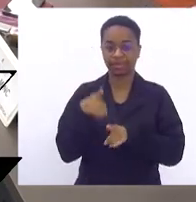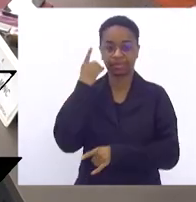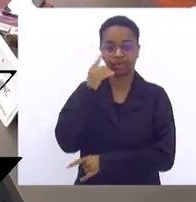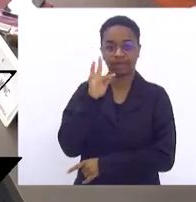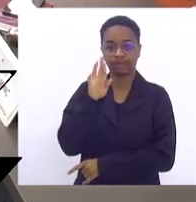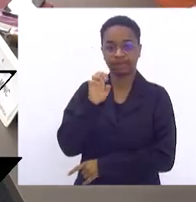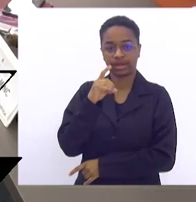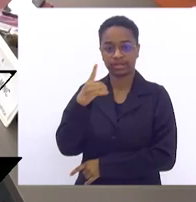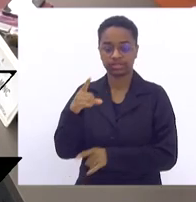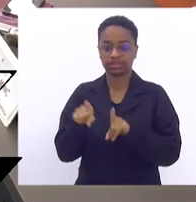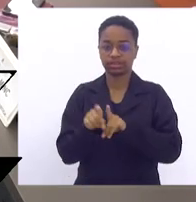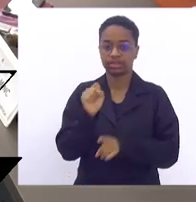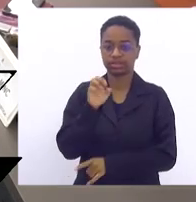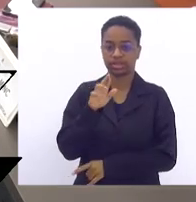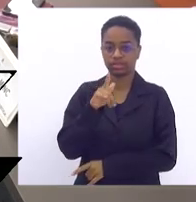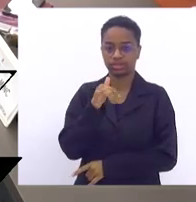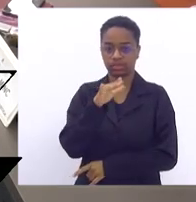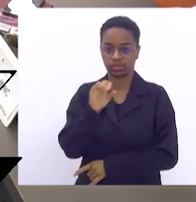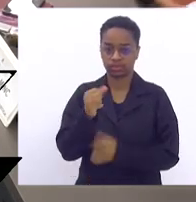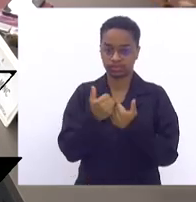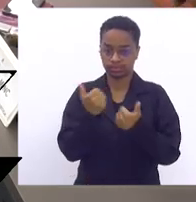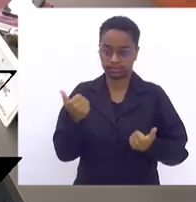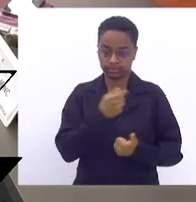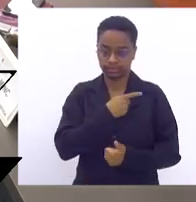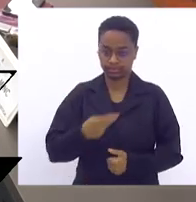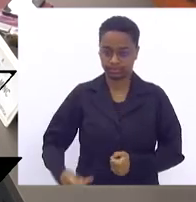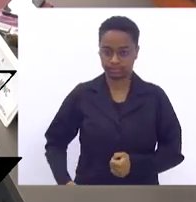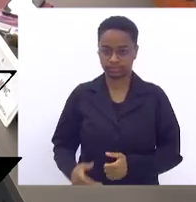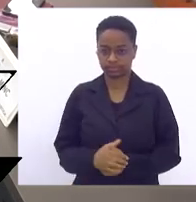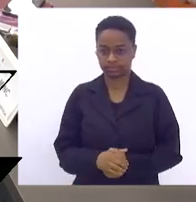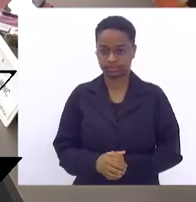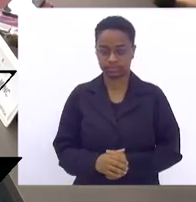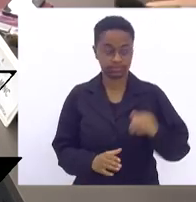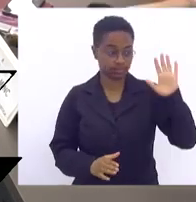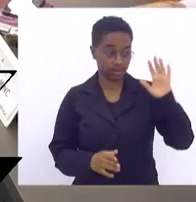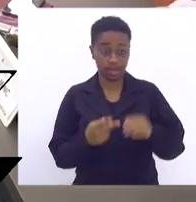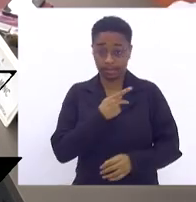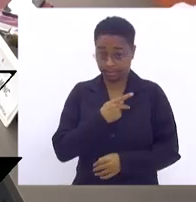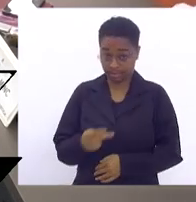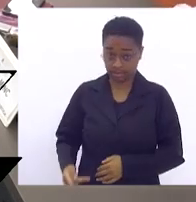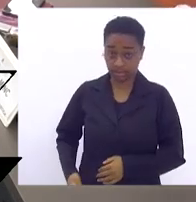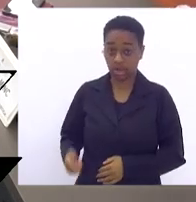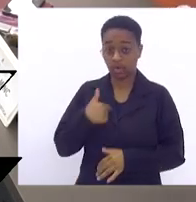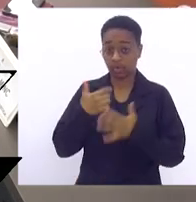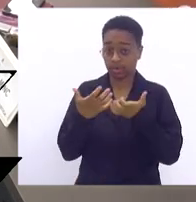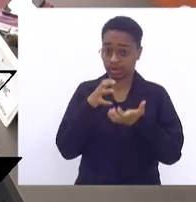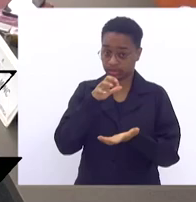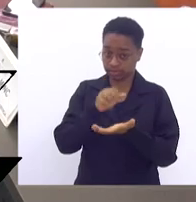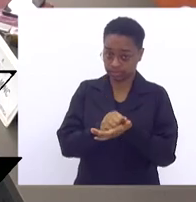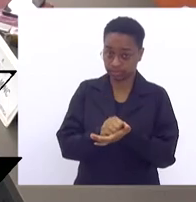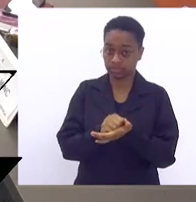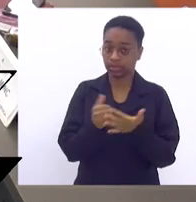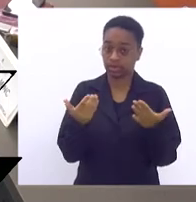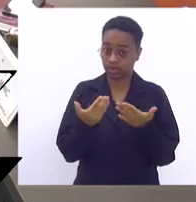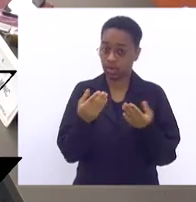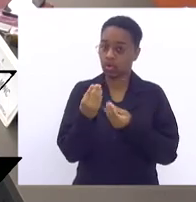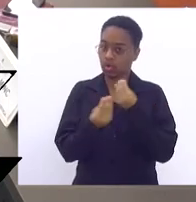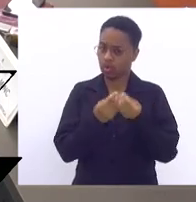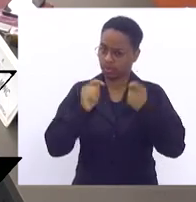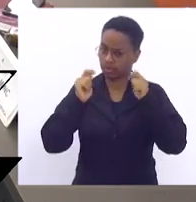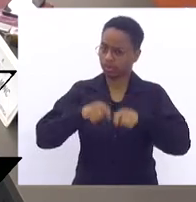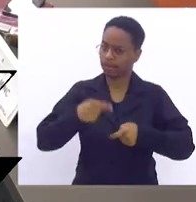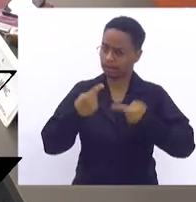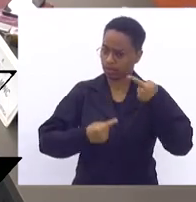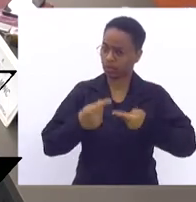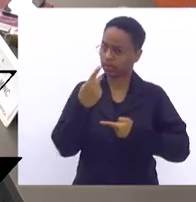Pacheco, deputado Dr. Serginho, vice-presidente da comissão. Presidente. Deputado Luiz Paulo. Queria fazer o registro da habilidade política